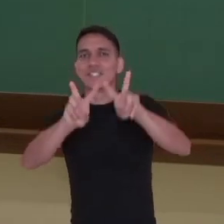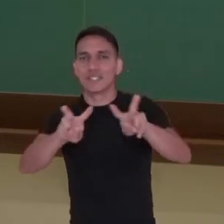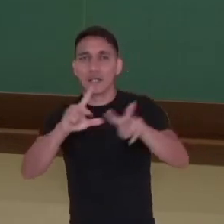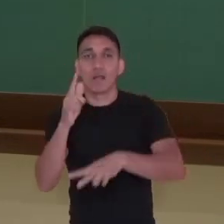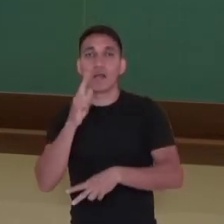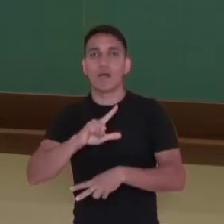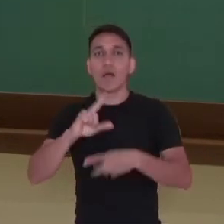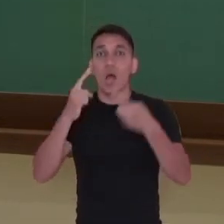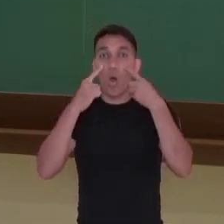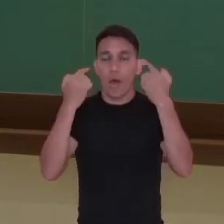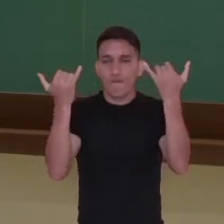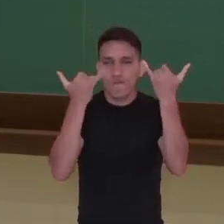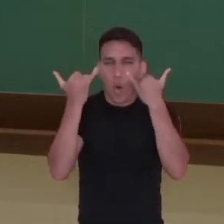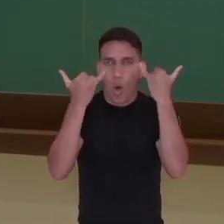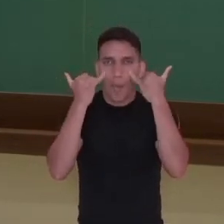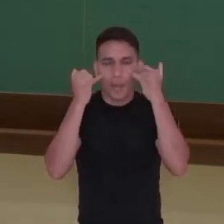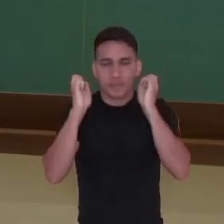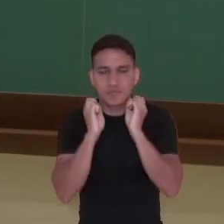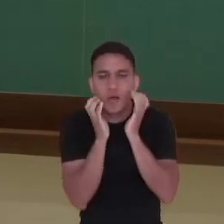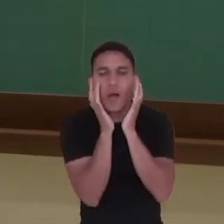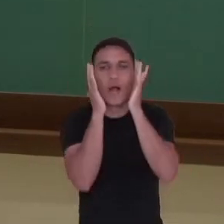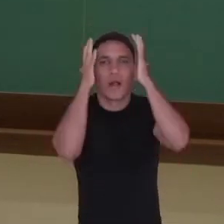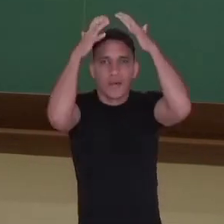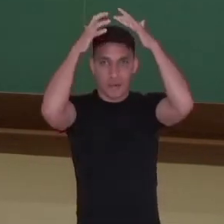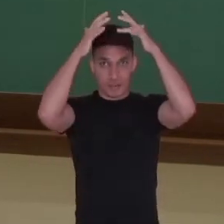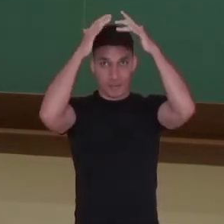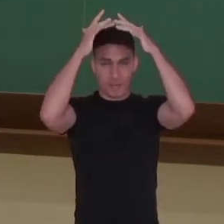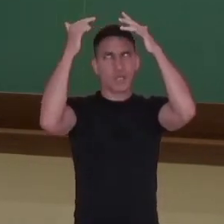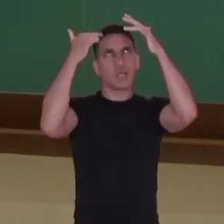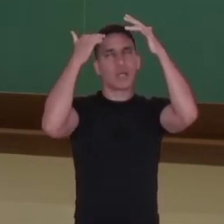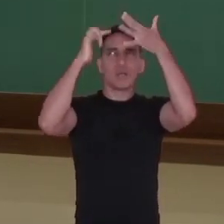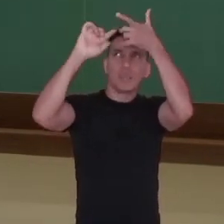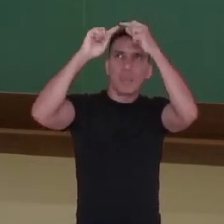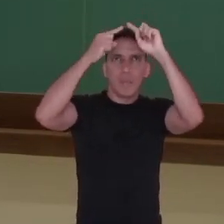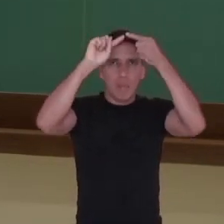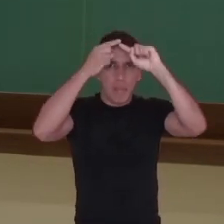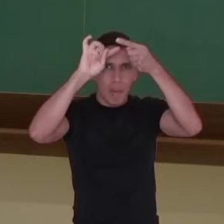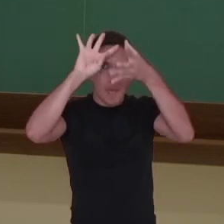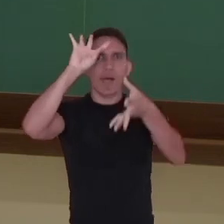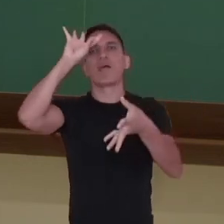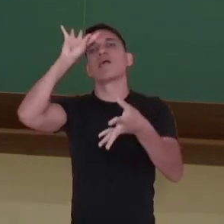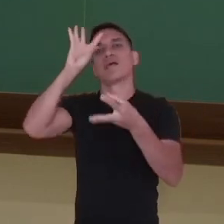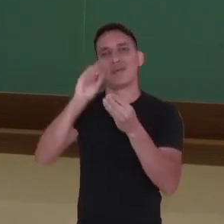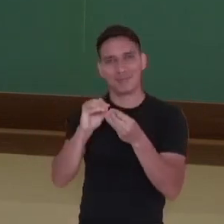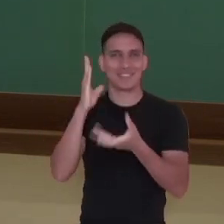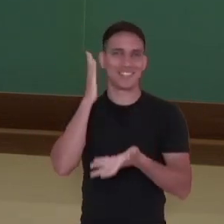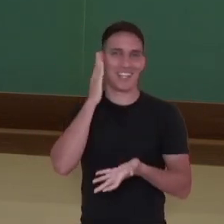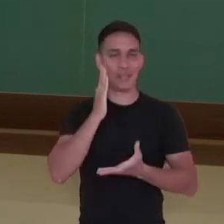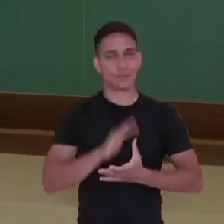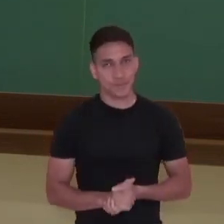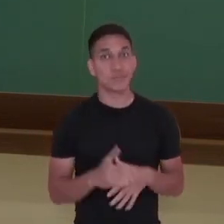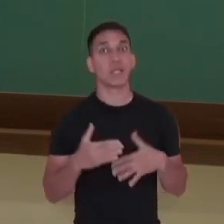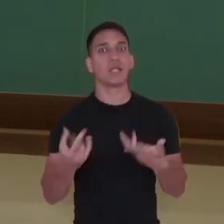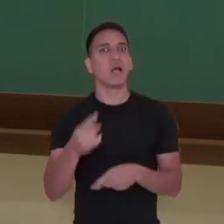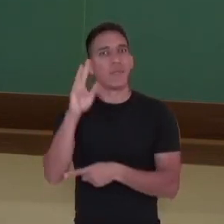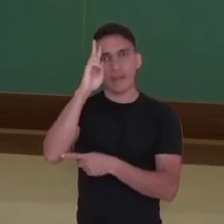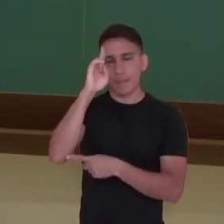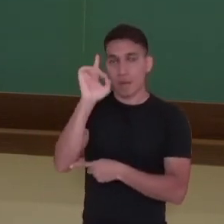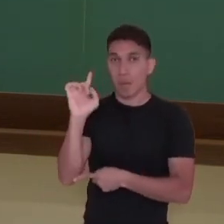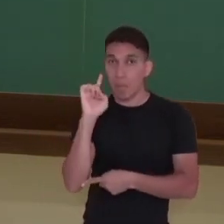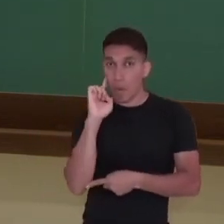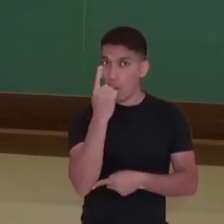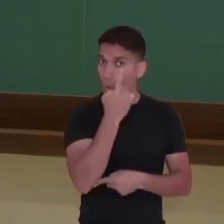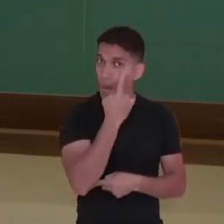essa mensagem para o cérebro que faz a decodificação e vai interpretar. Lembrando que nos olhos nós